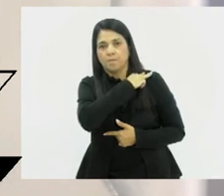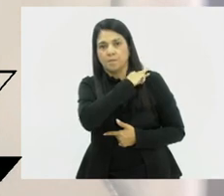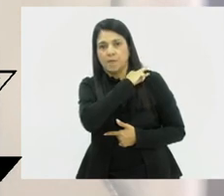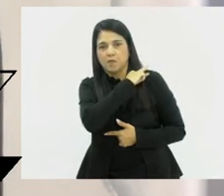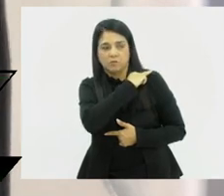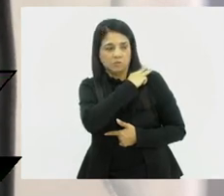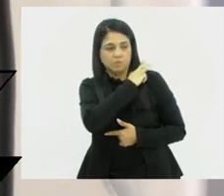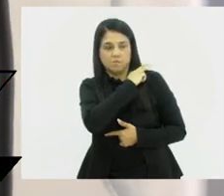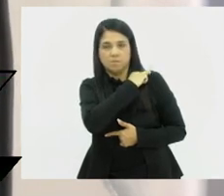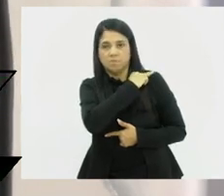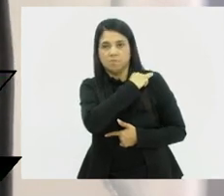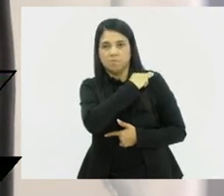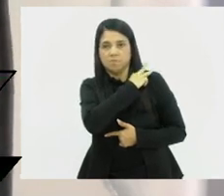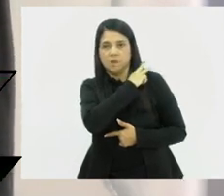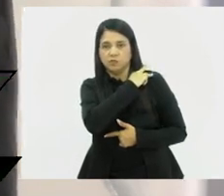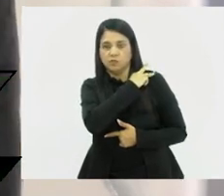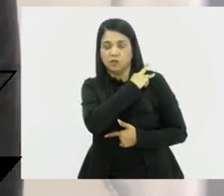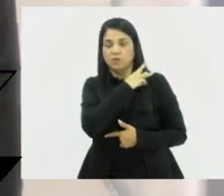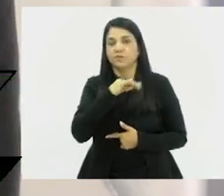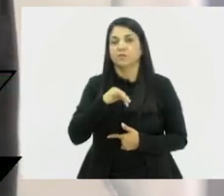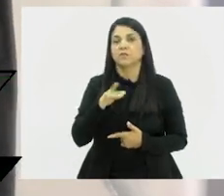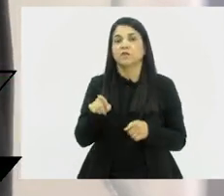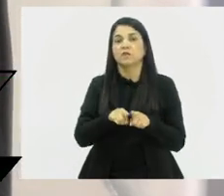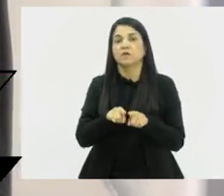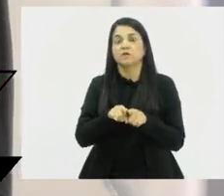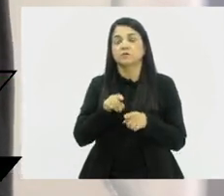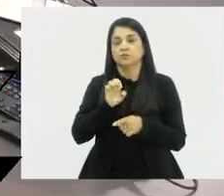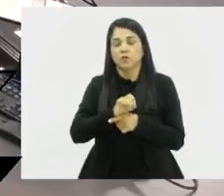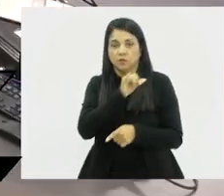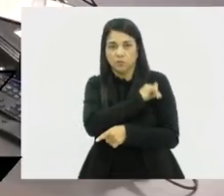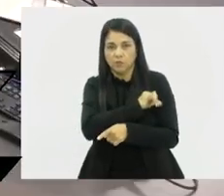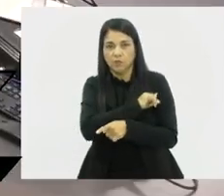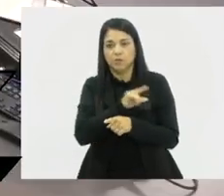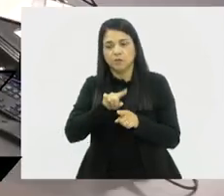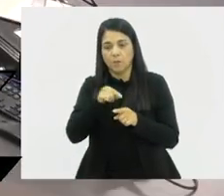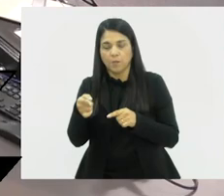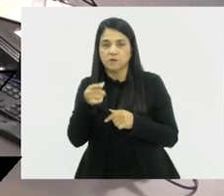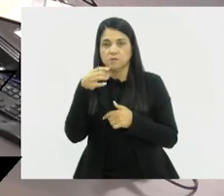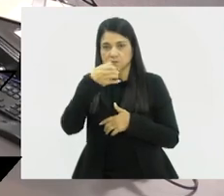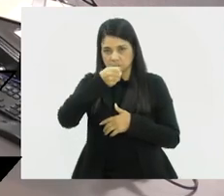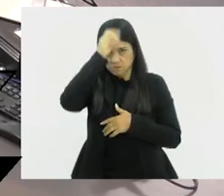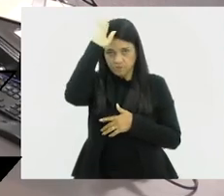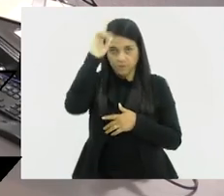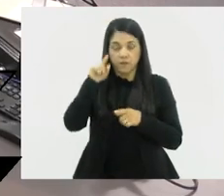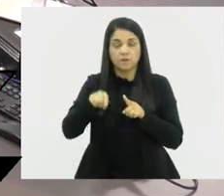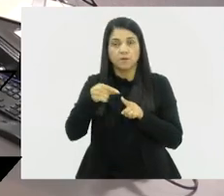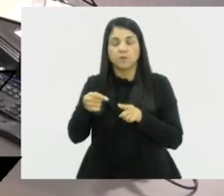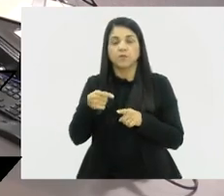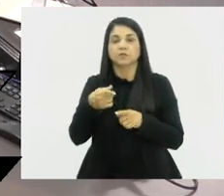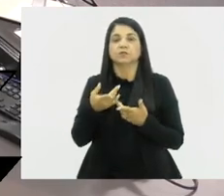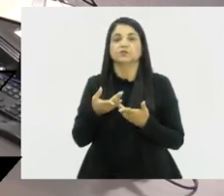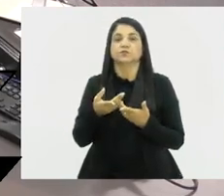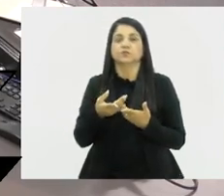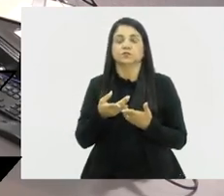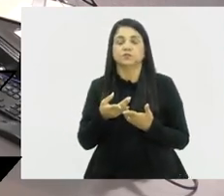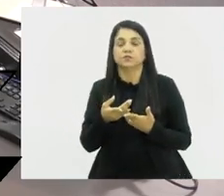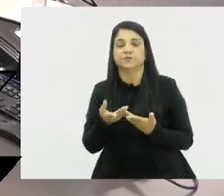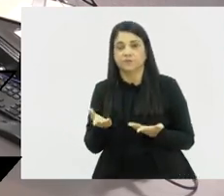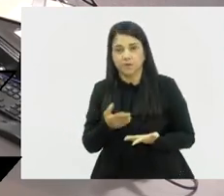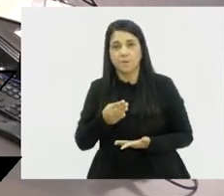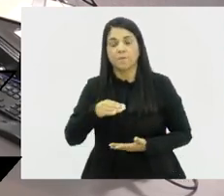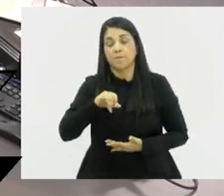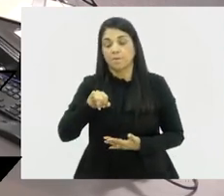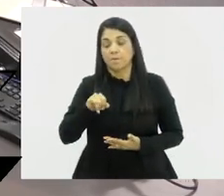Militar do Estado do Rio de Janeiro, na sequência para o Corpo de Bombeiros e para o delegado Damasceno, da Polícia Civil. Major Elton, com a